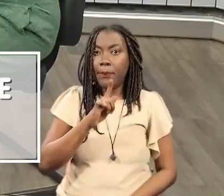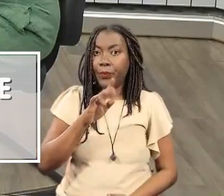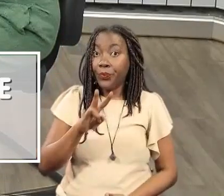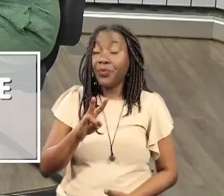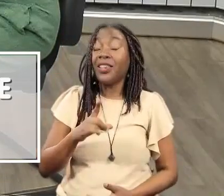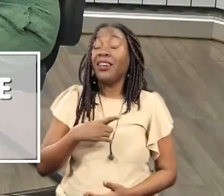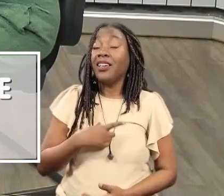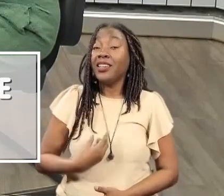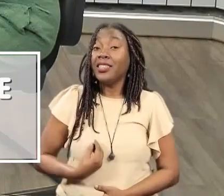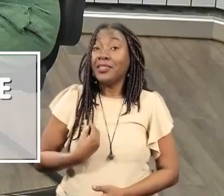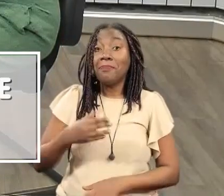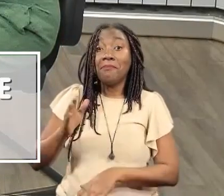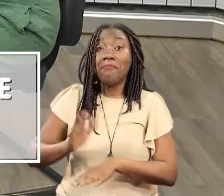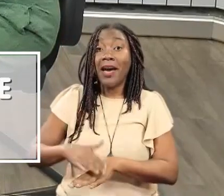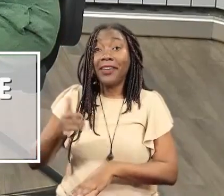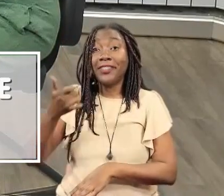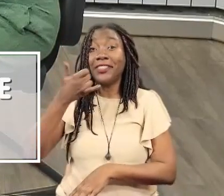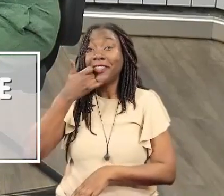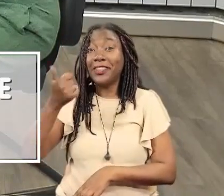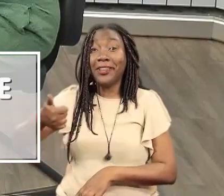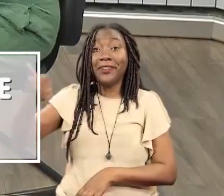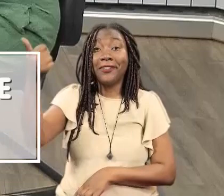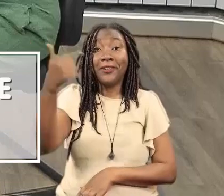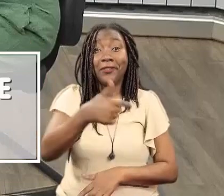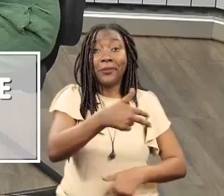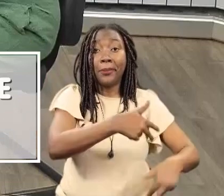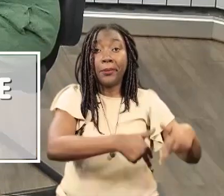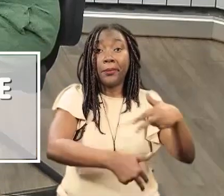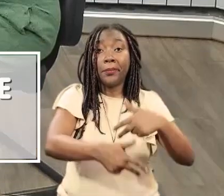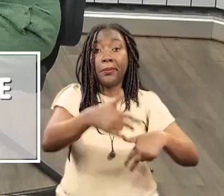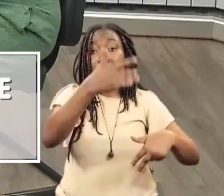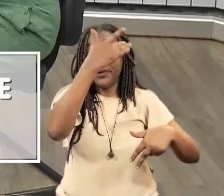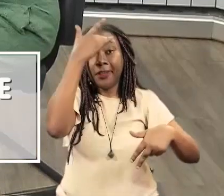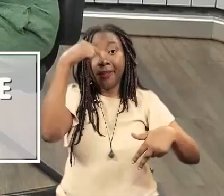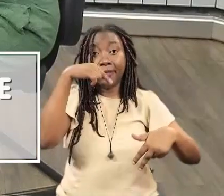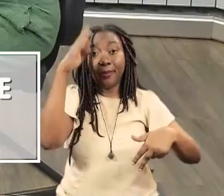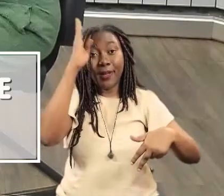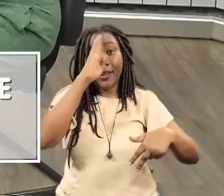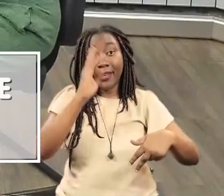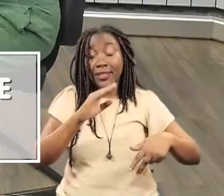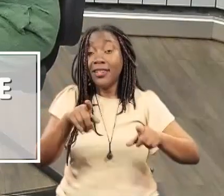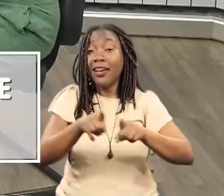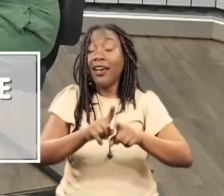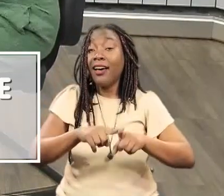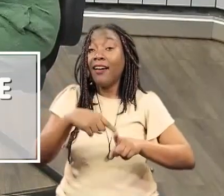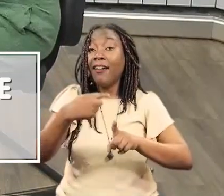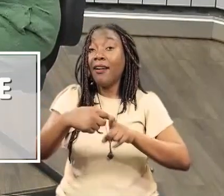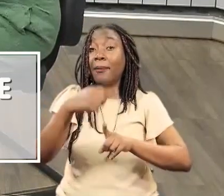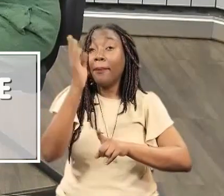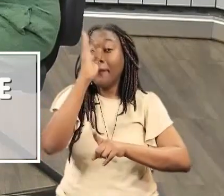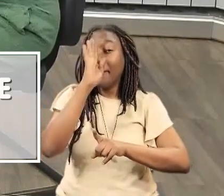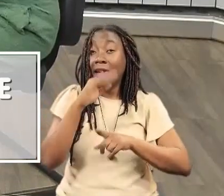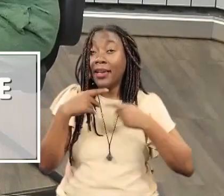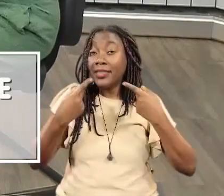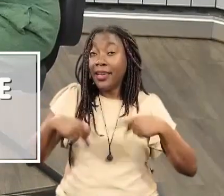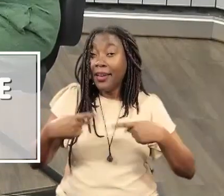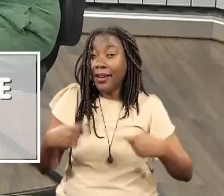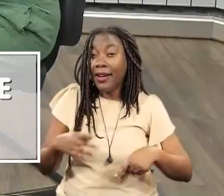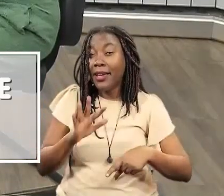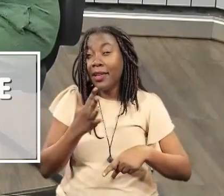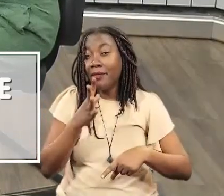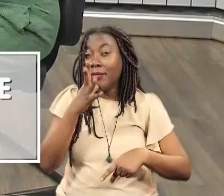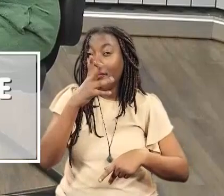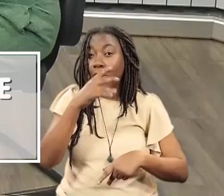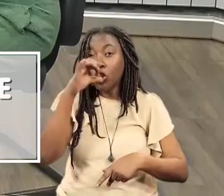existem mais celulares do que habitantes no Brasil. Além disso, os brasileiros passam em média